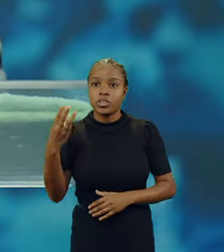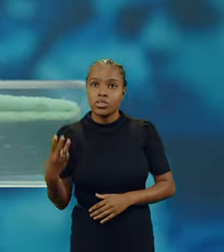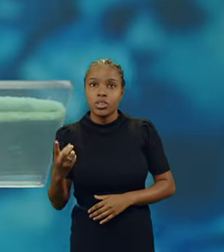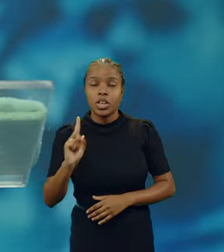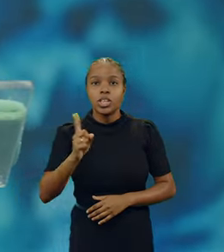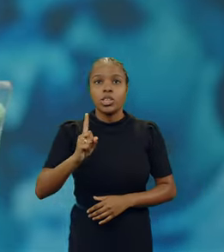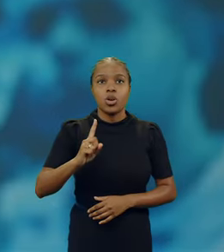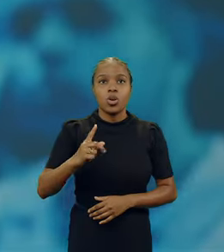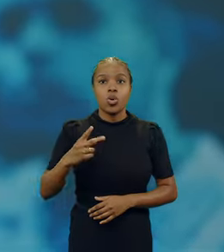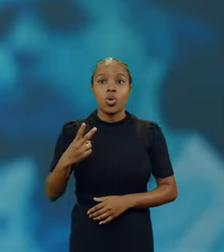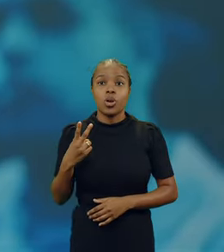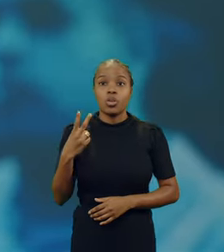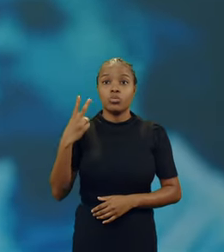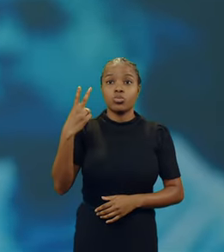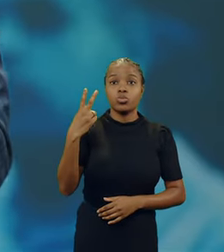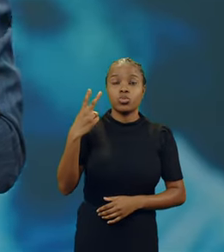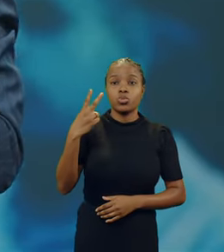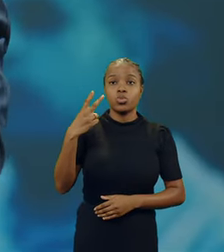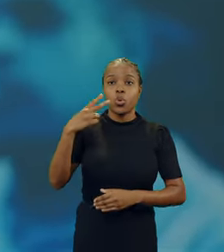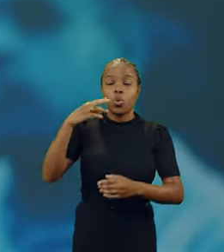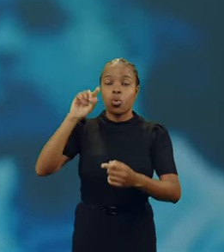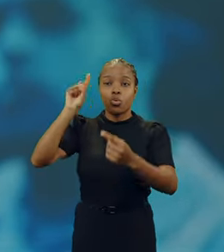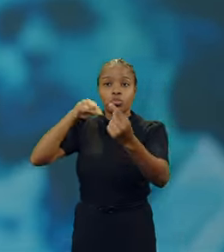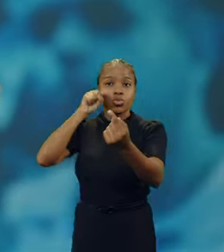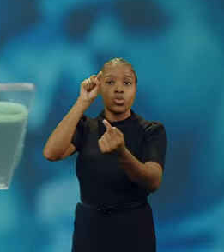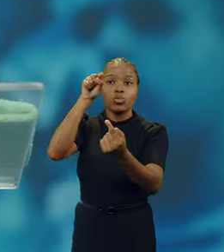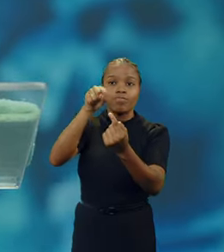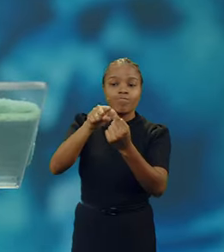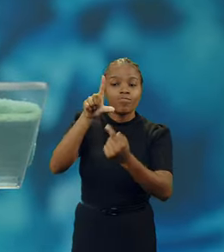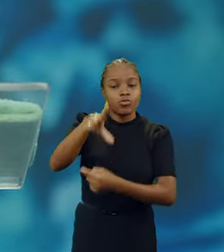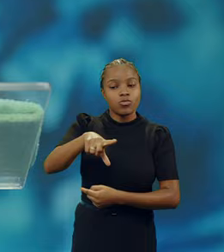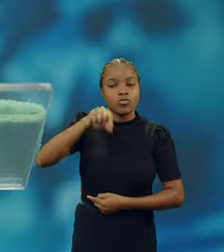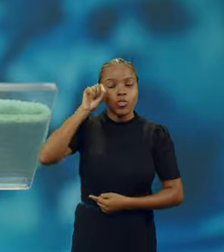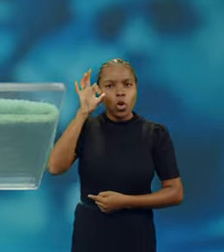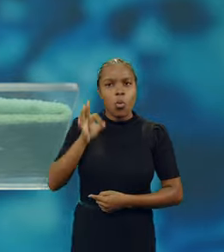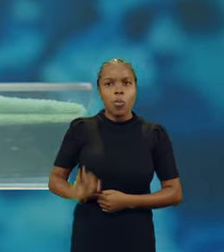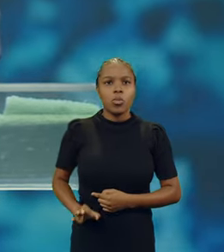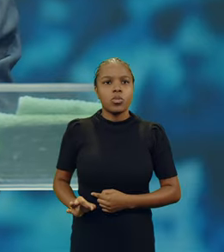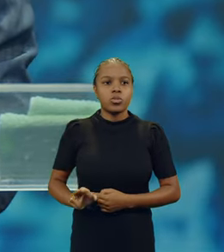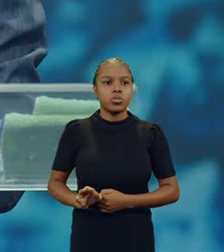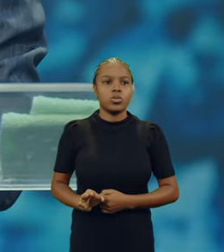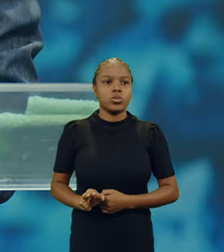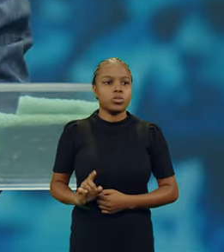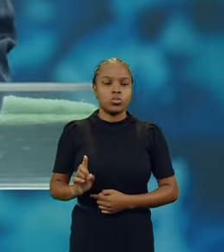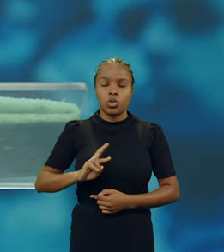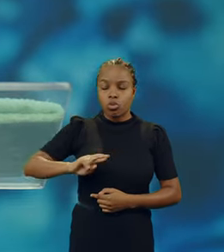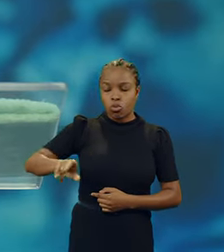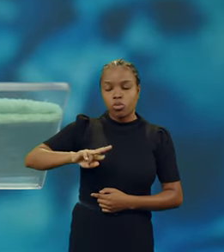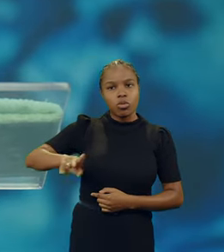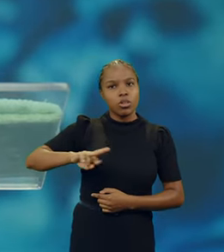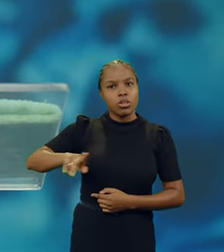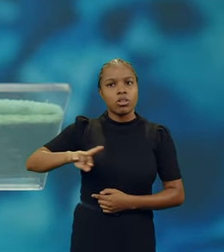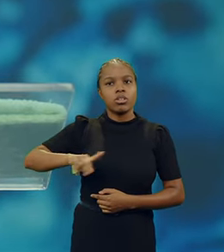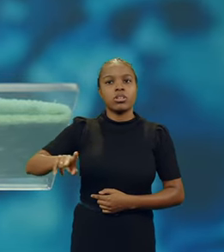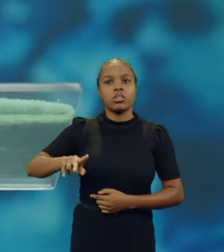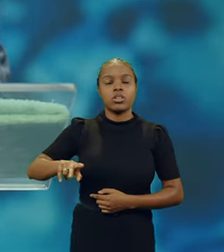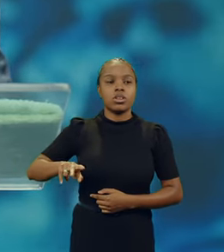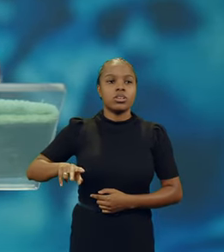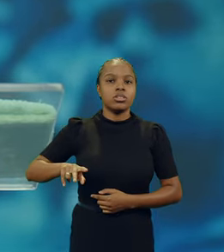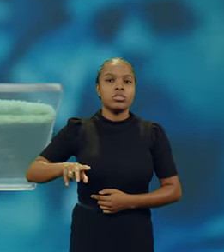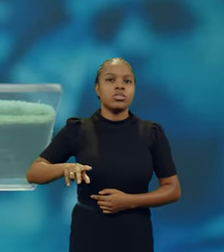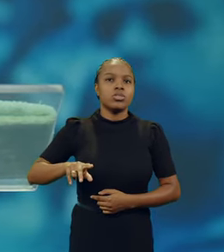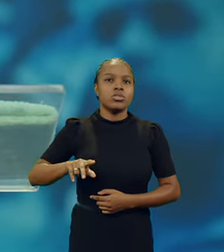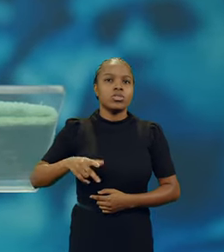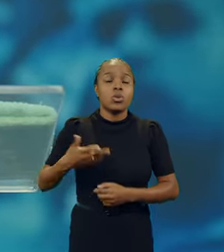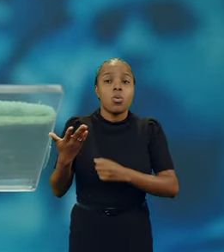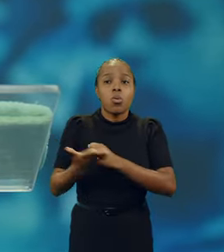dupla predestinação, nem eleição, nem condicional. Com presciência, com